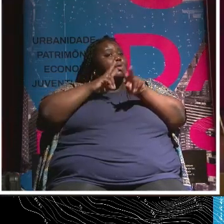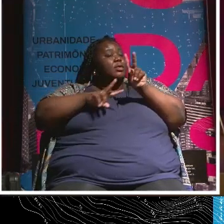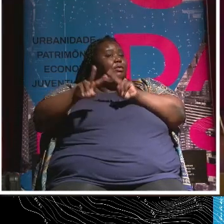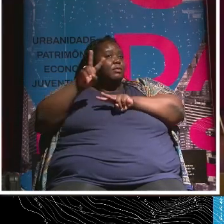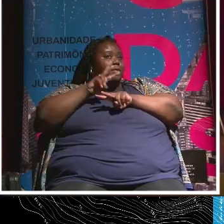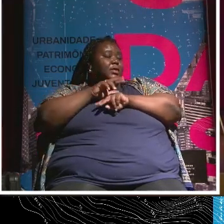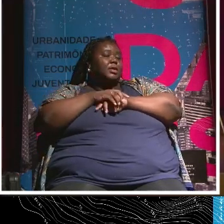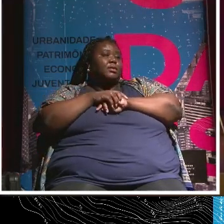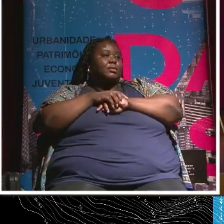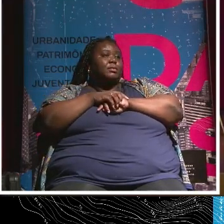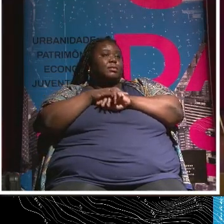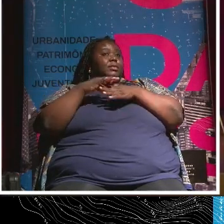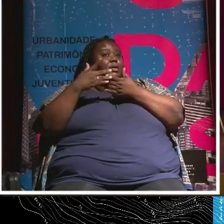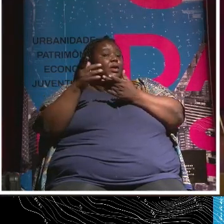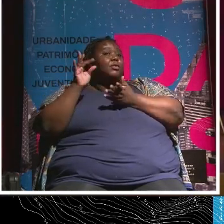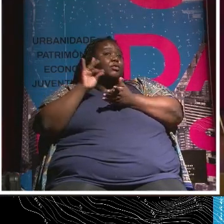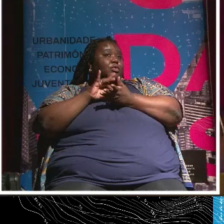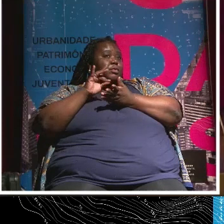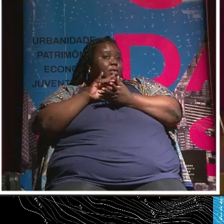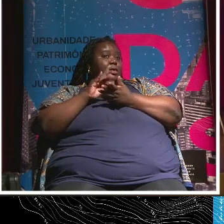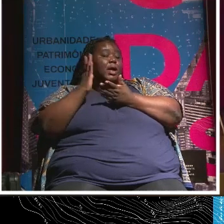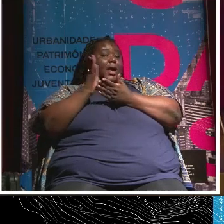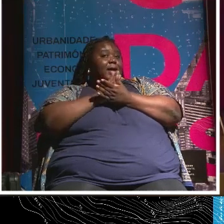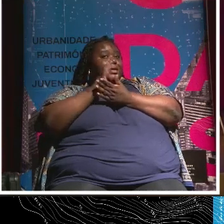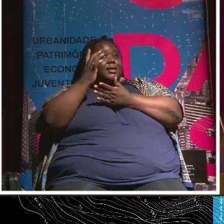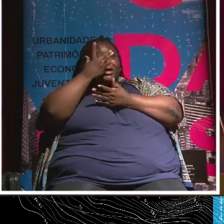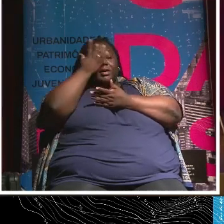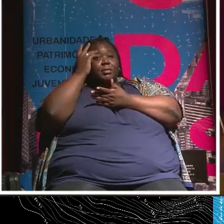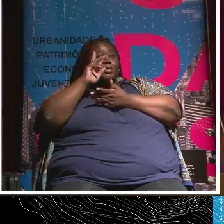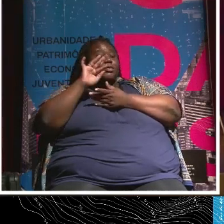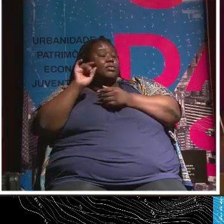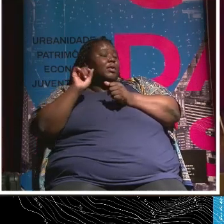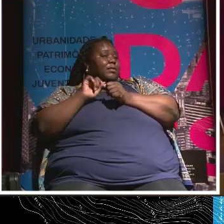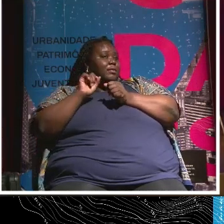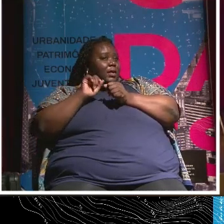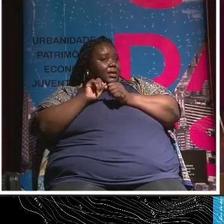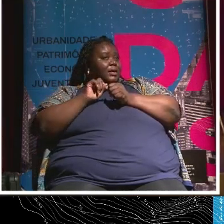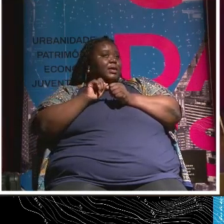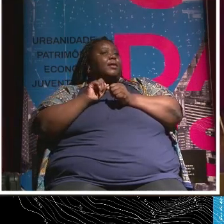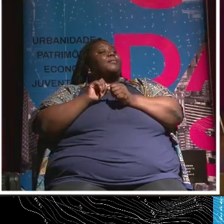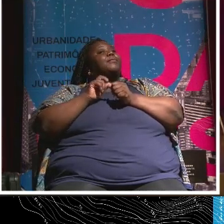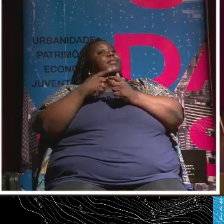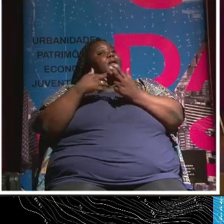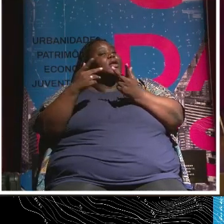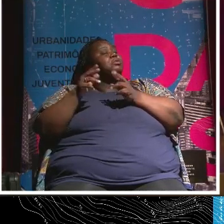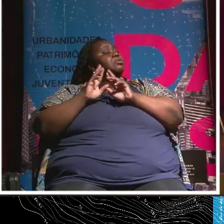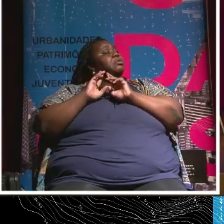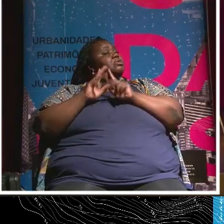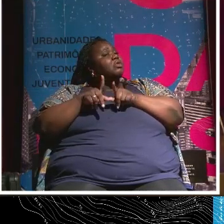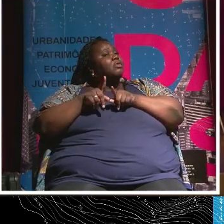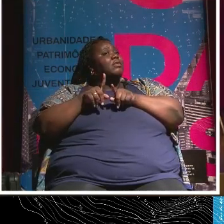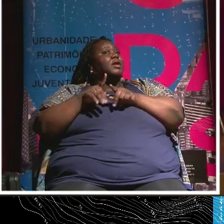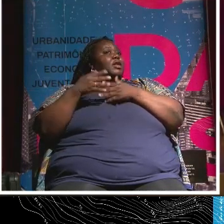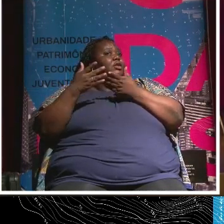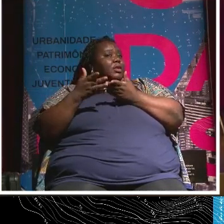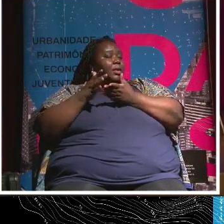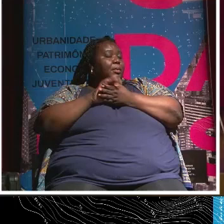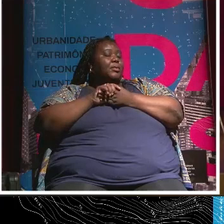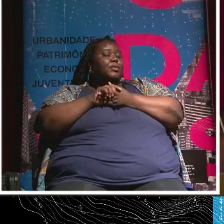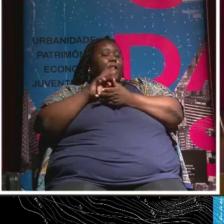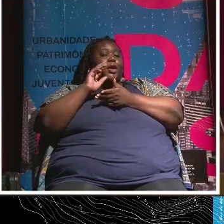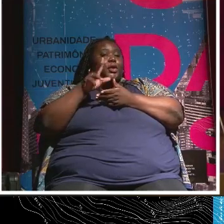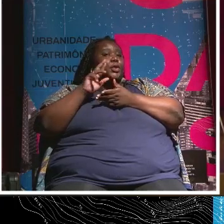né? Porque, de fato, às vezes as pessoas vão trazer a questão de uma forma diferente e que até então não